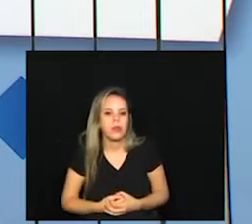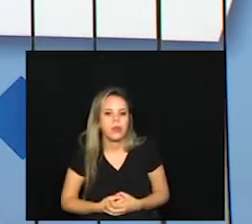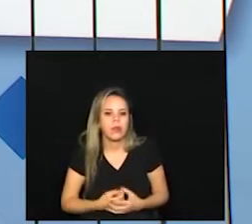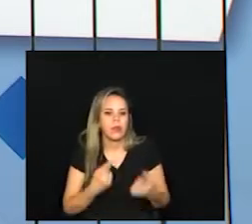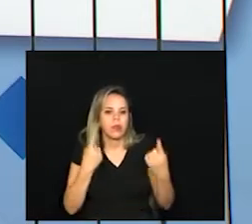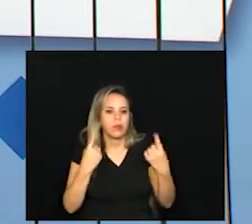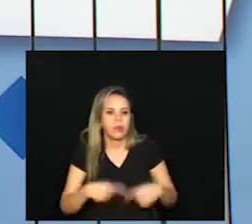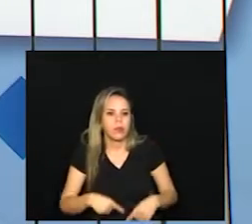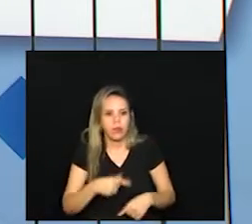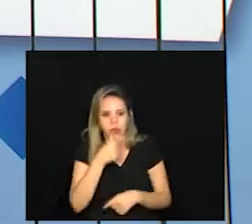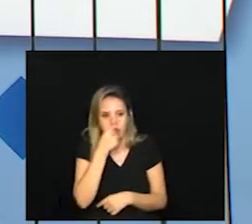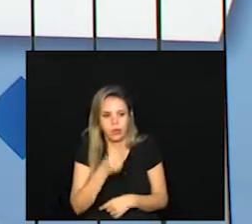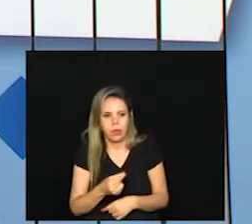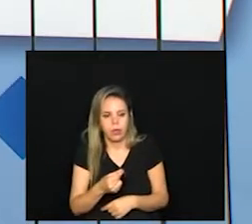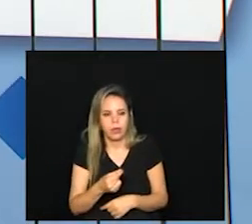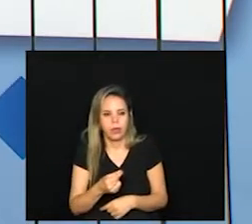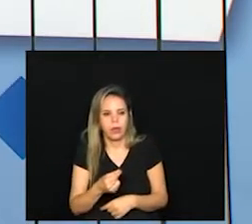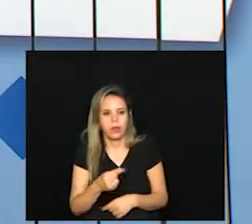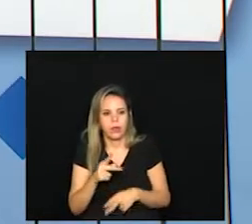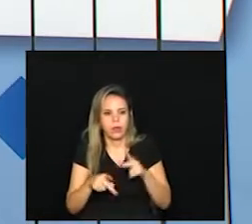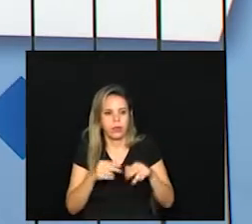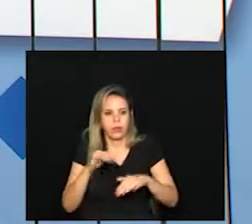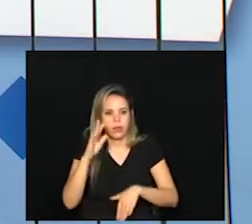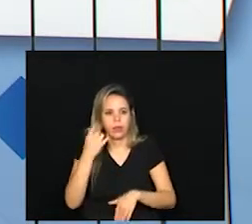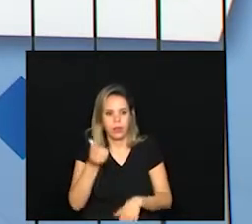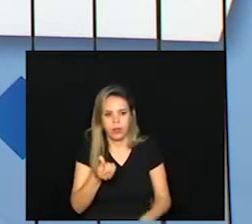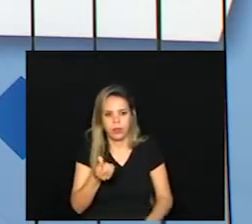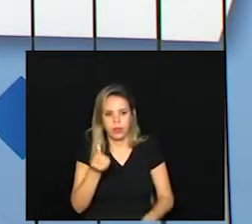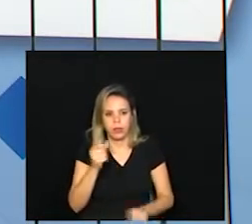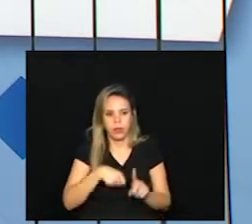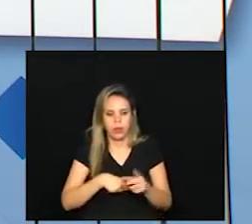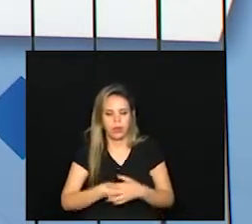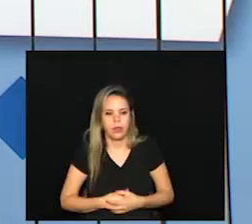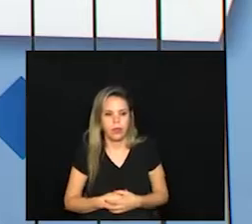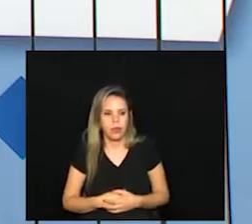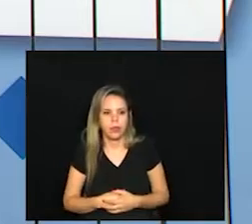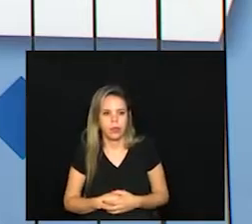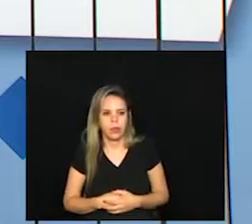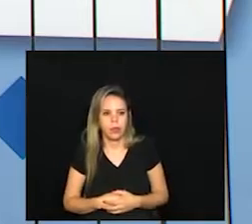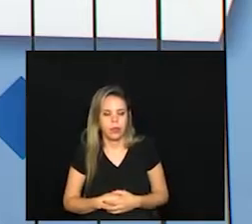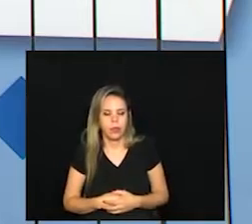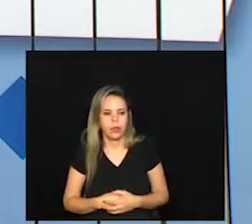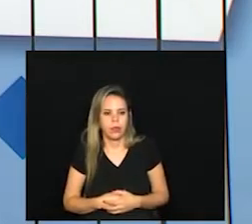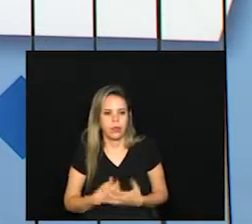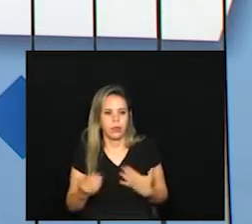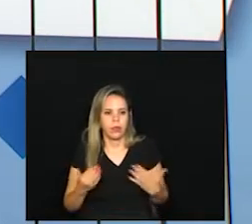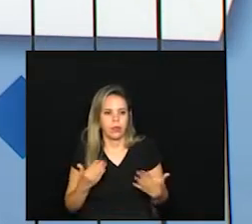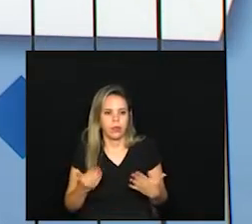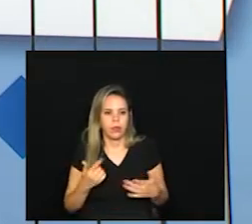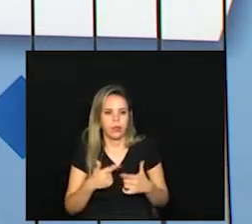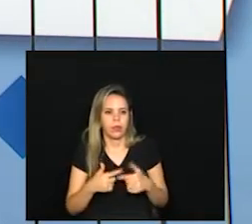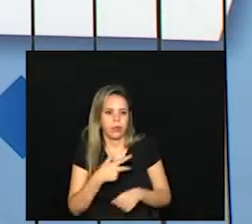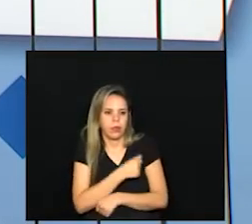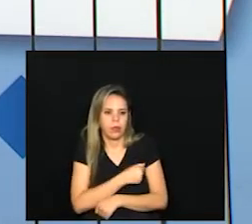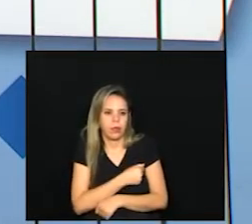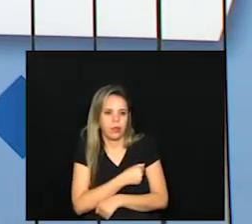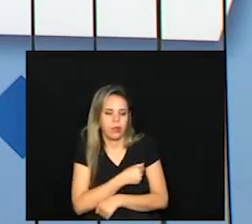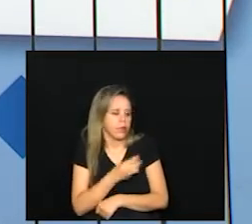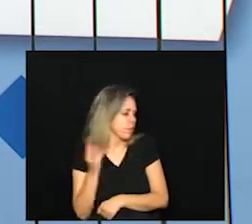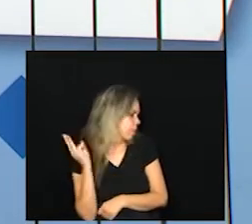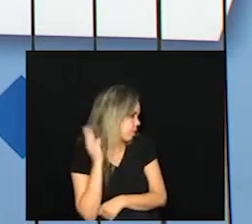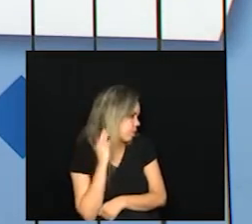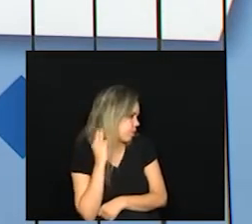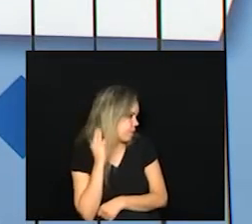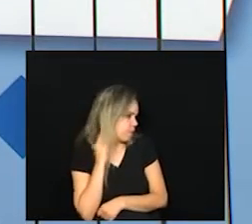contra a gripe para os maiores de 6 meses e em relação a essa vacina da